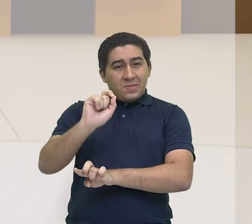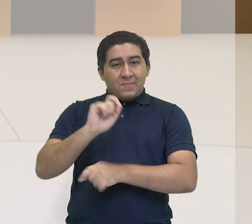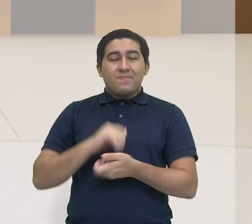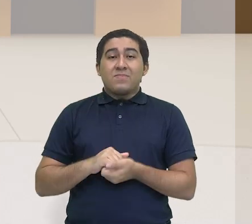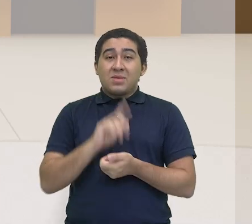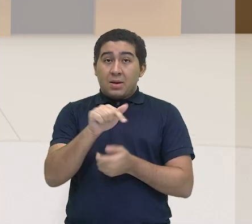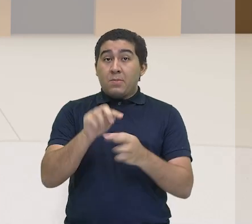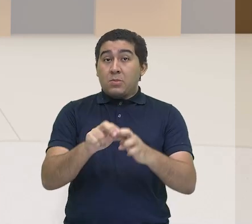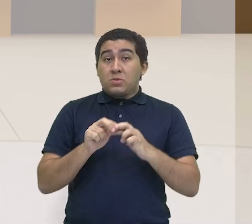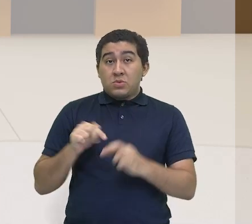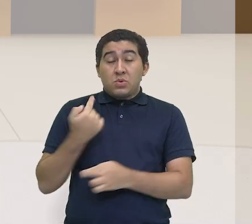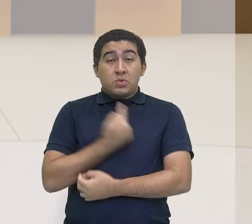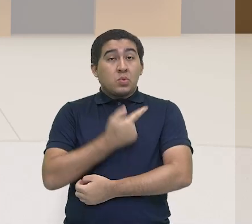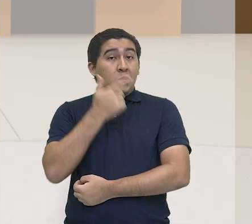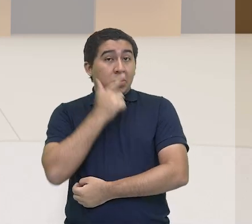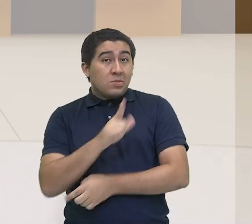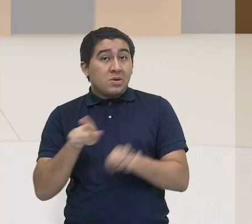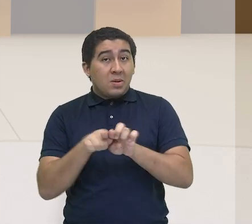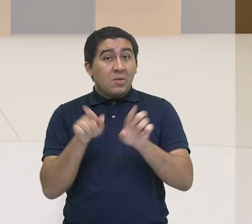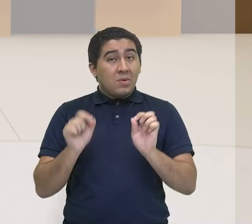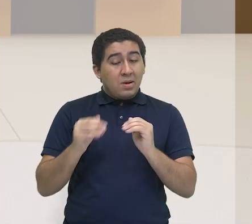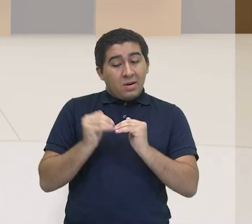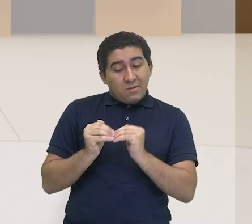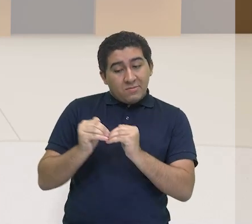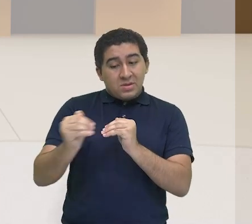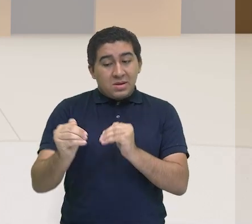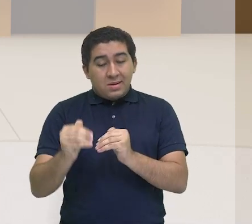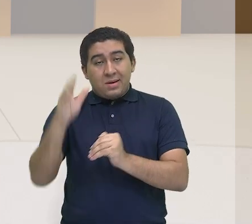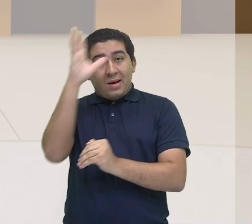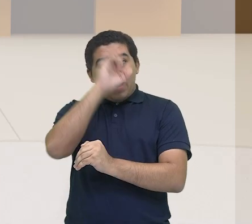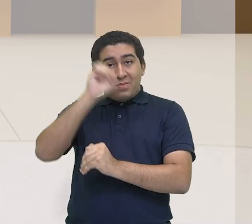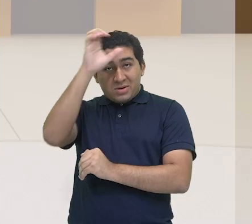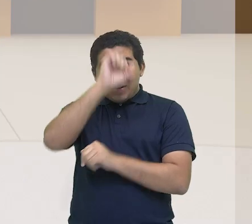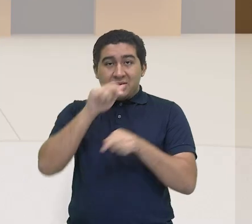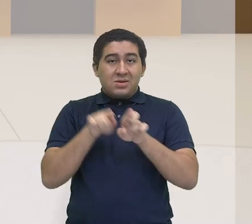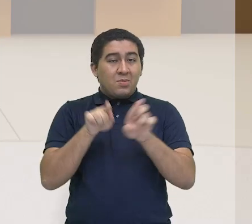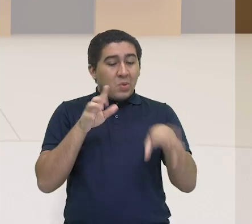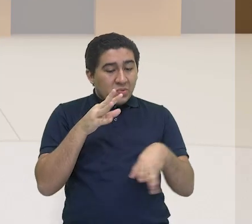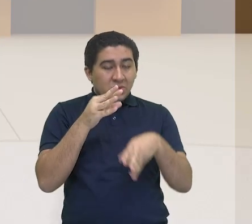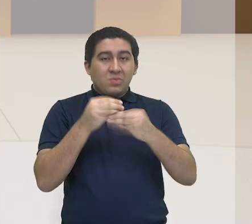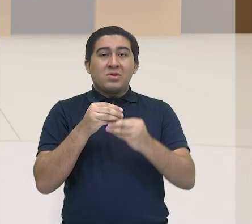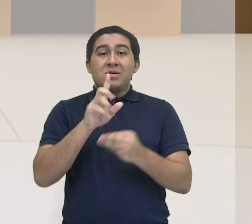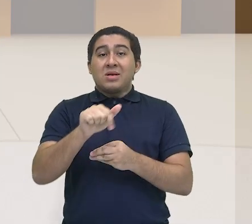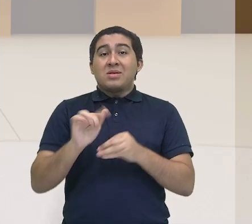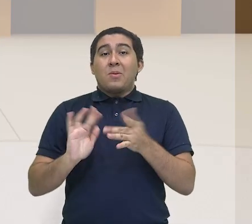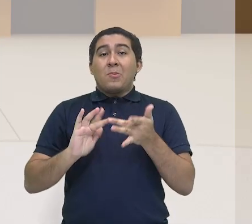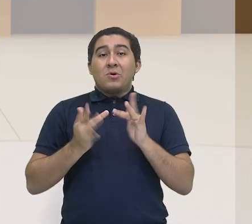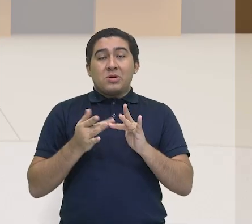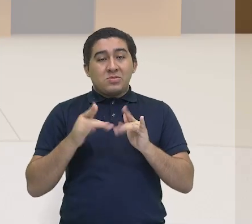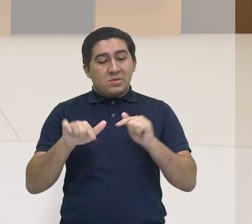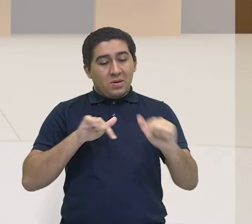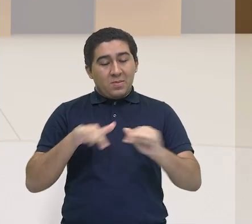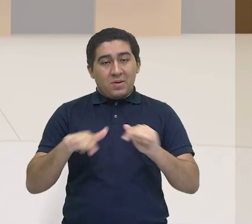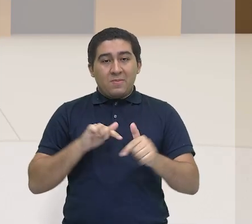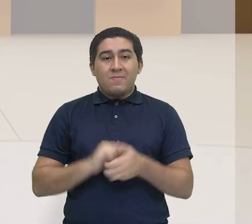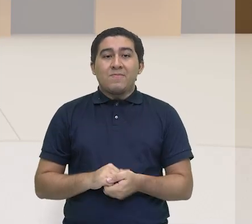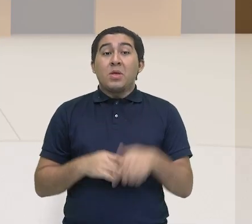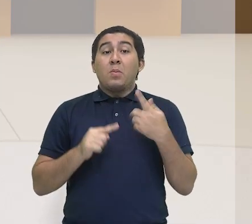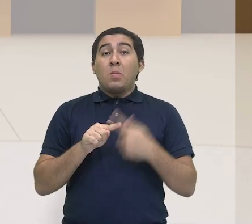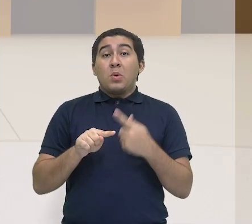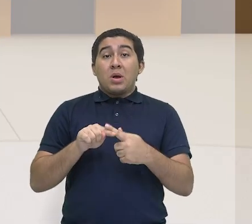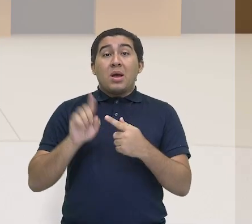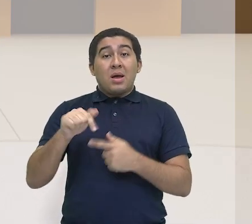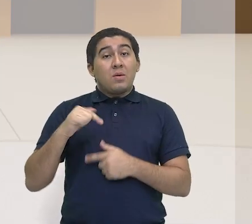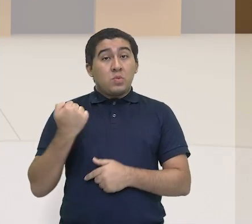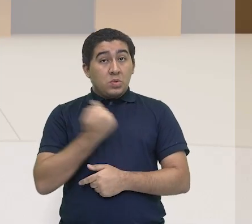que a gente vai conseguir também avançar, aprender e contribuir nesse mundo do trabalho. Afinal, é a nossa